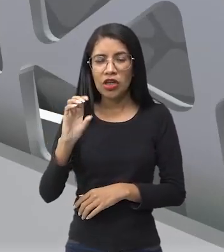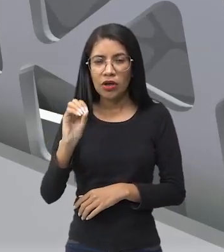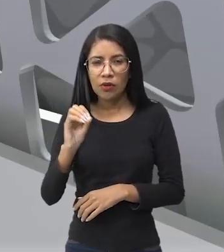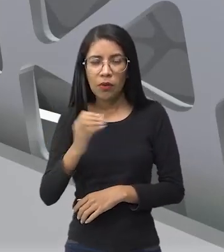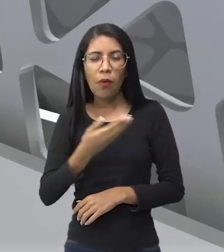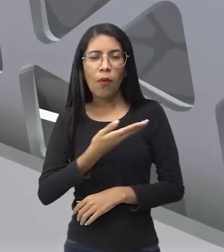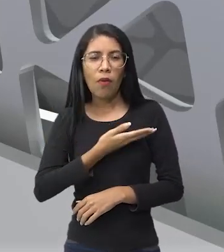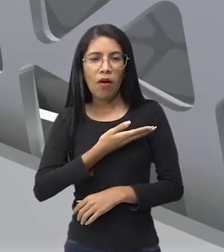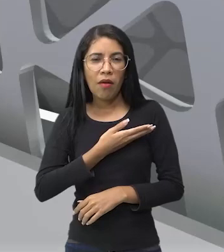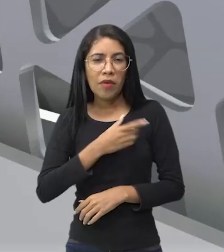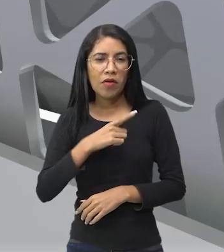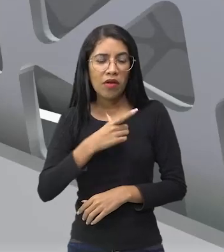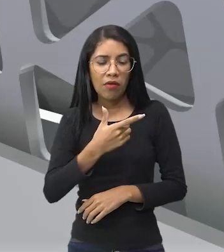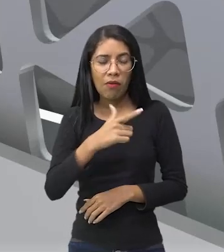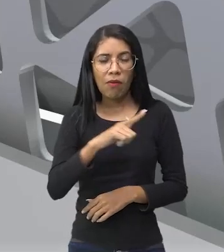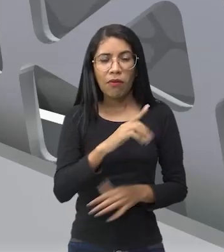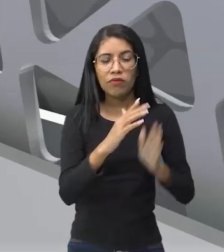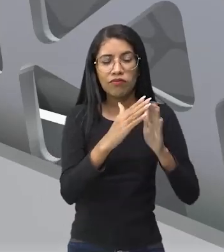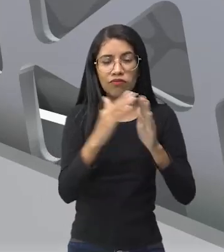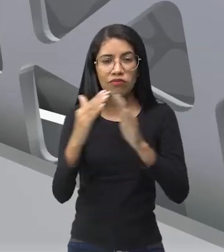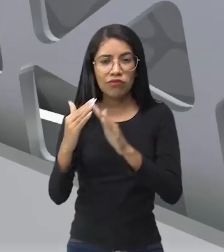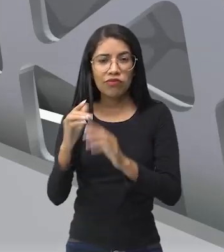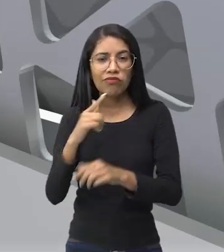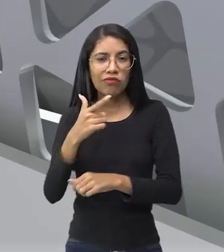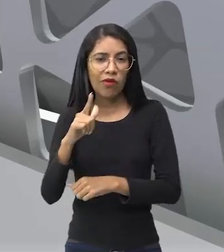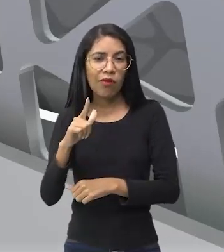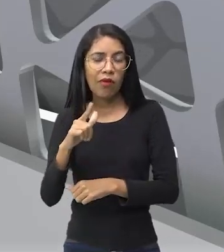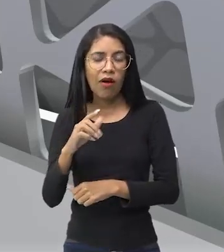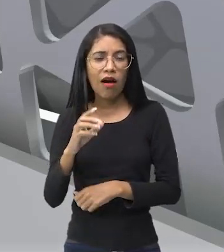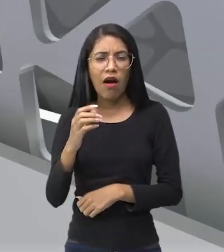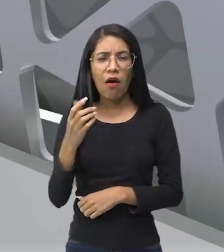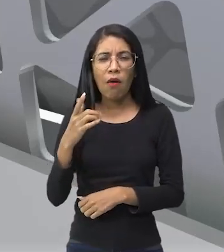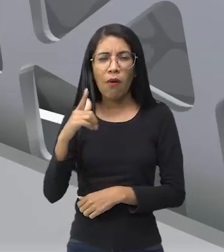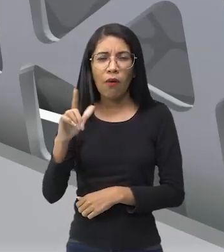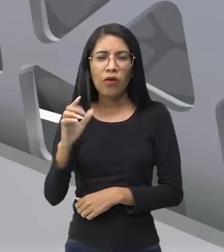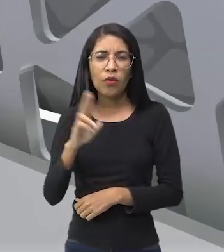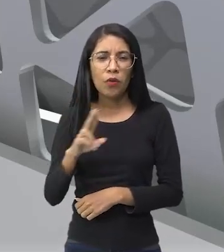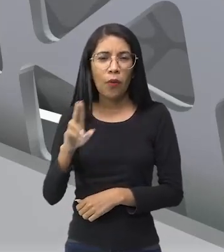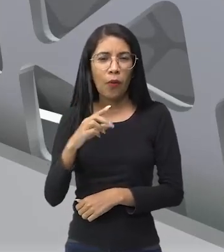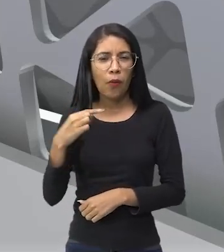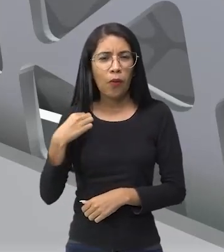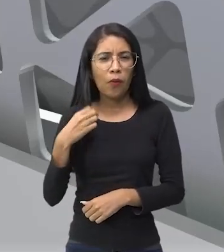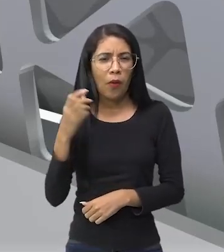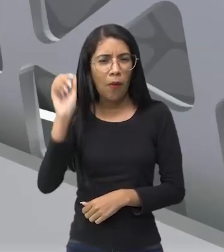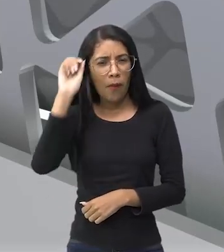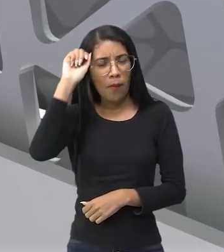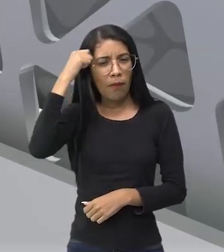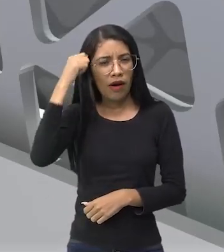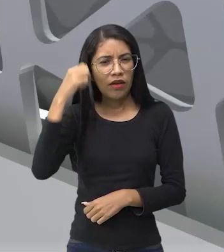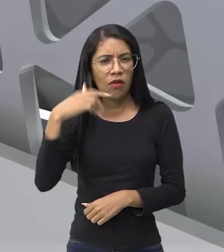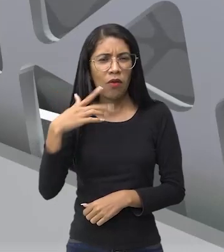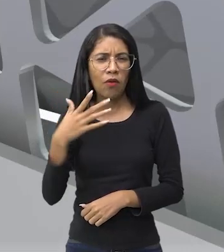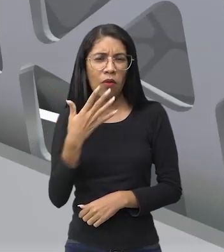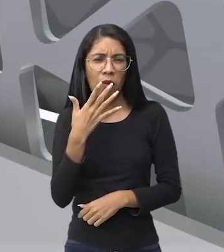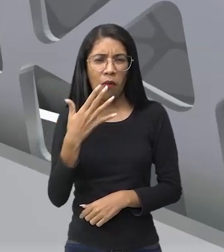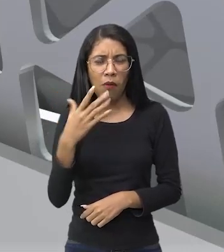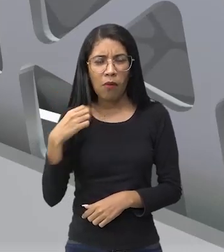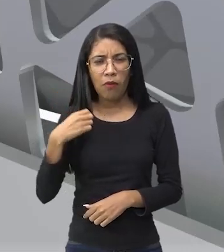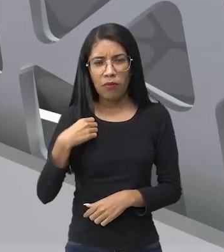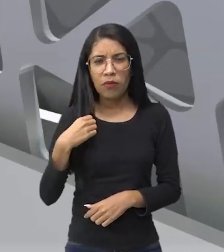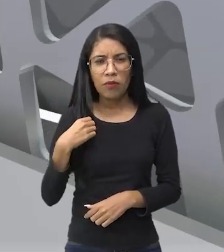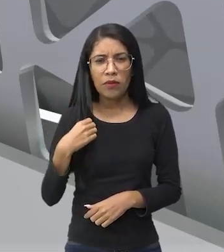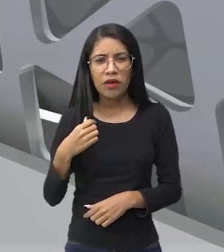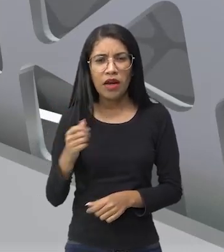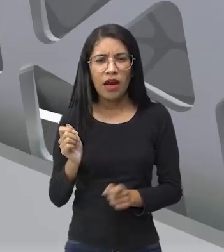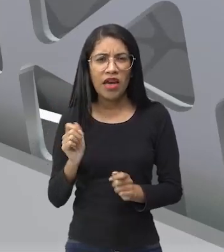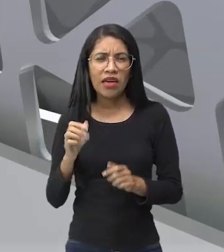seu vizinho tem um outro estilo. Algumas pessoas adoram se vestir só de preto, outras já gostam de roupas mais coloridas. É como